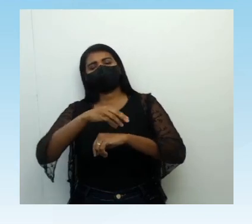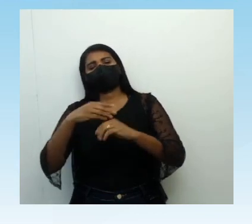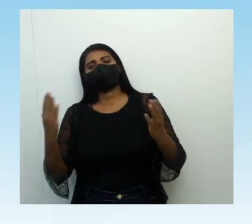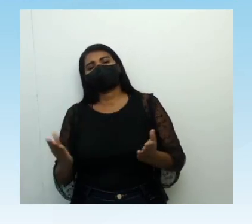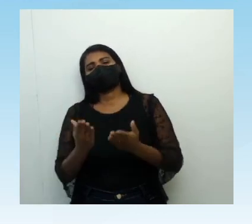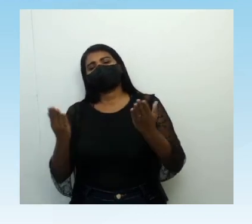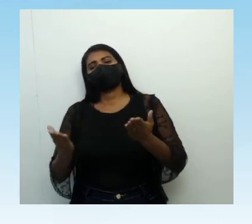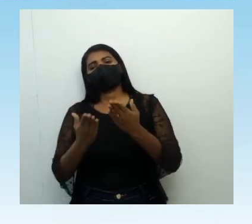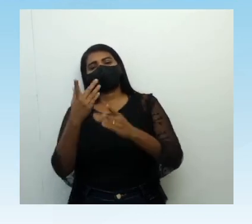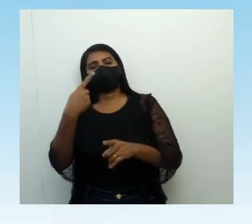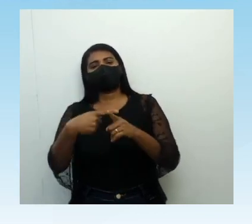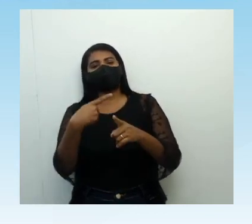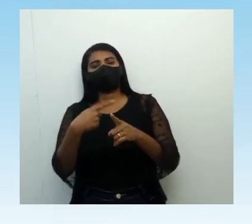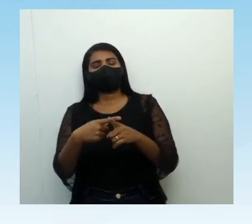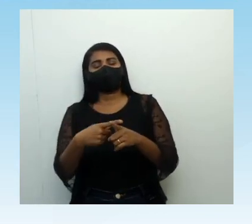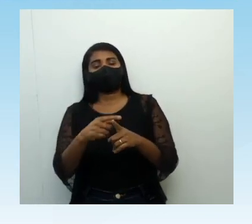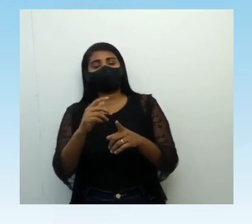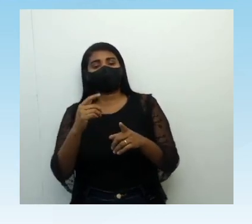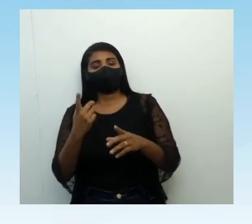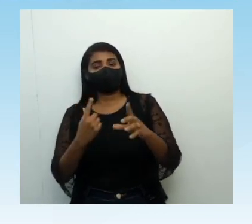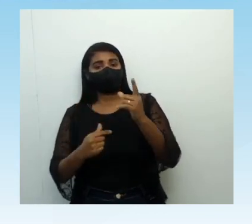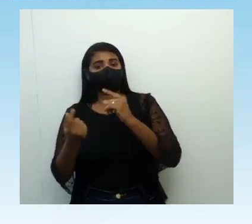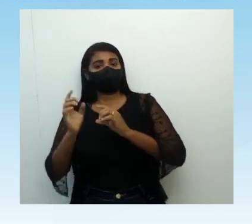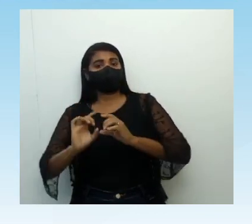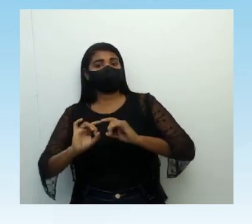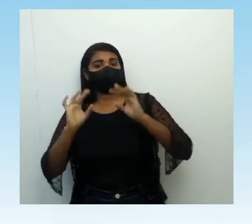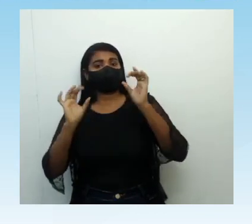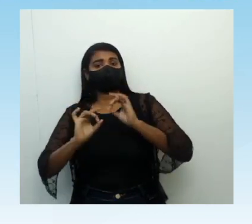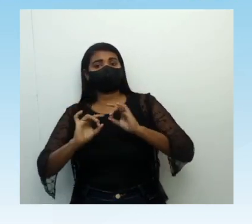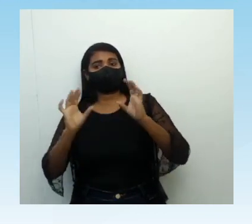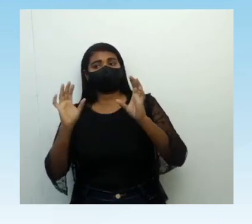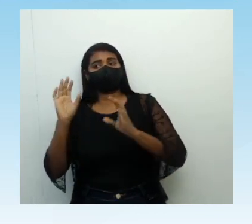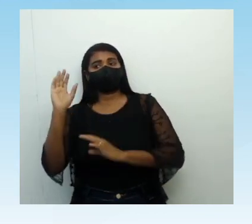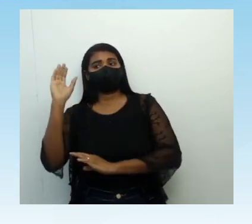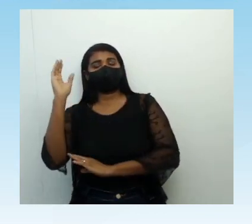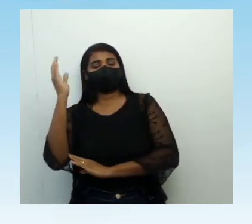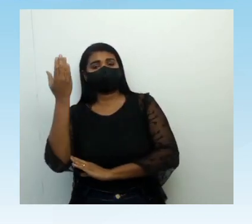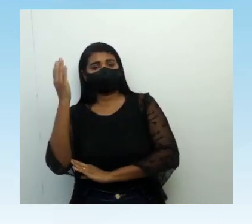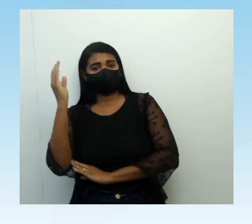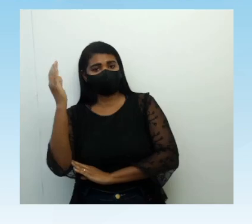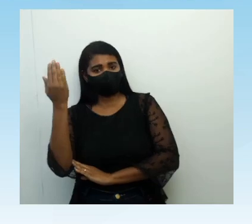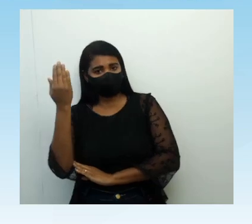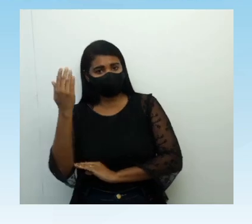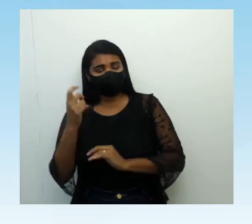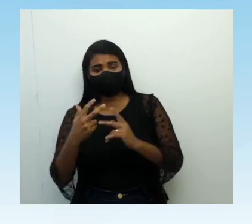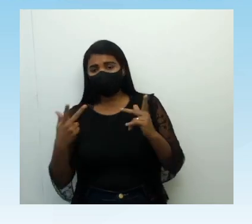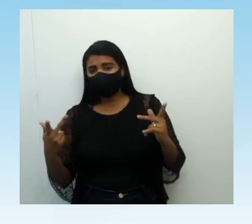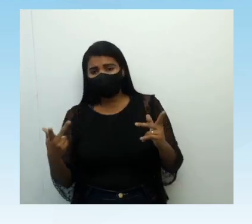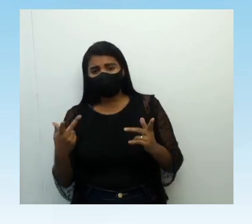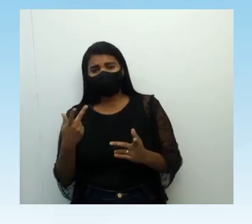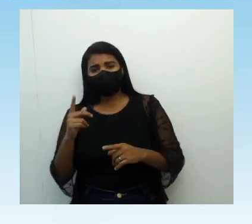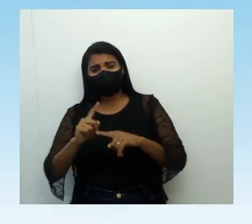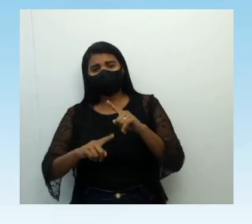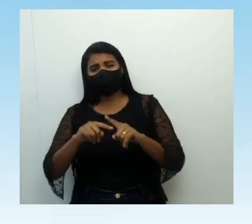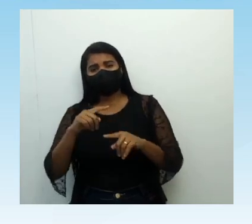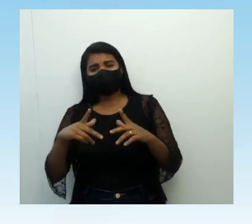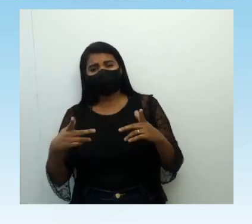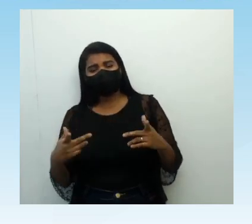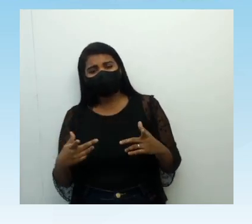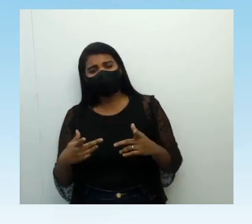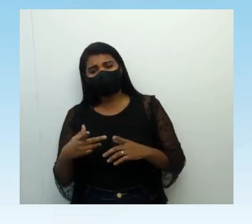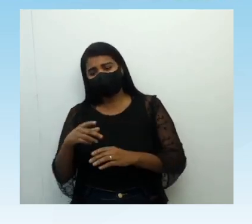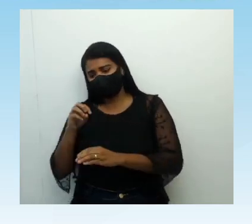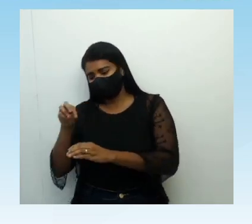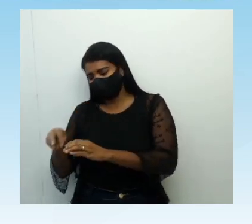quê? Porque além de extração e comercialização da madeira, também foi introduzida outras atividades produtivas, como o plantio